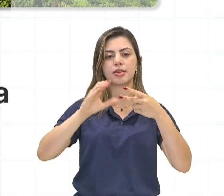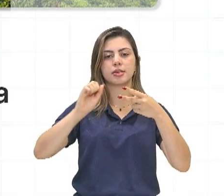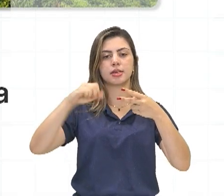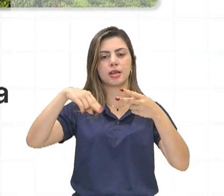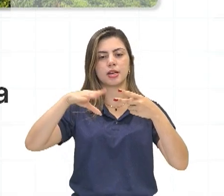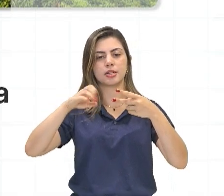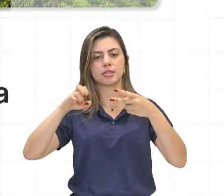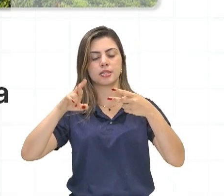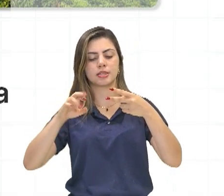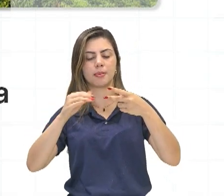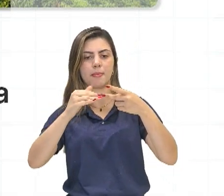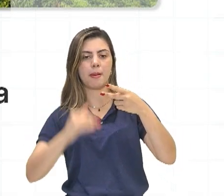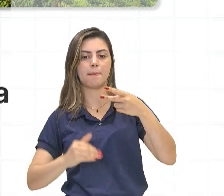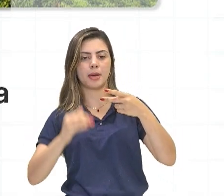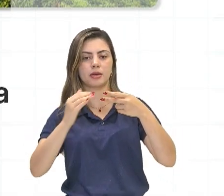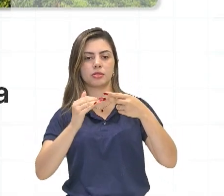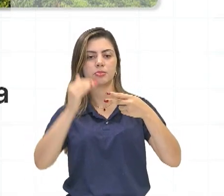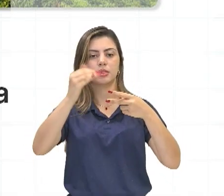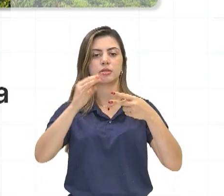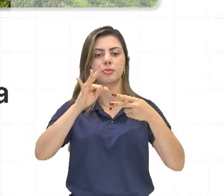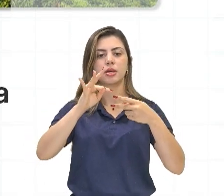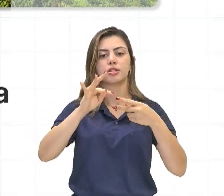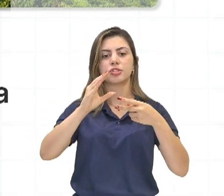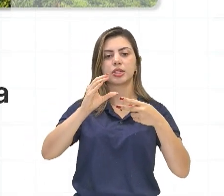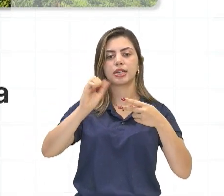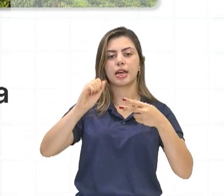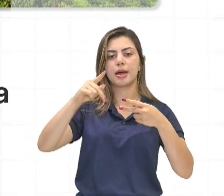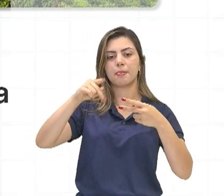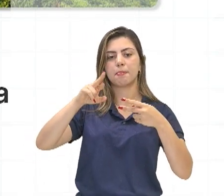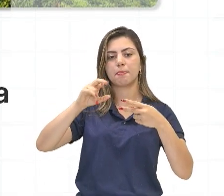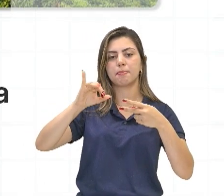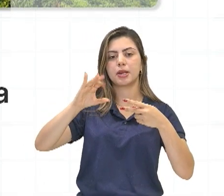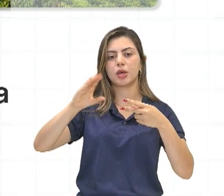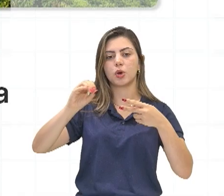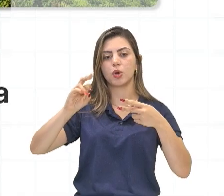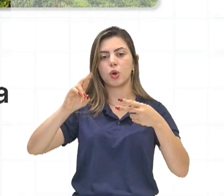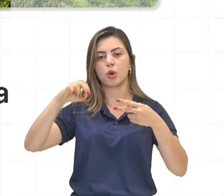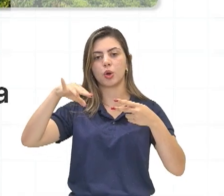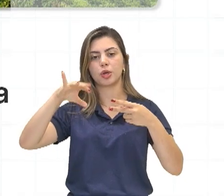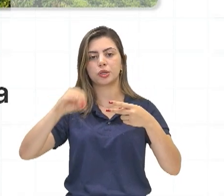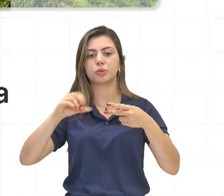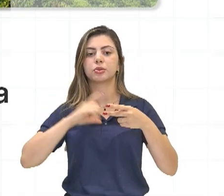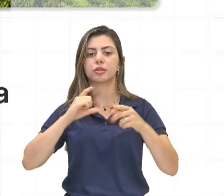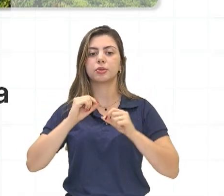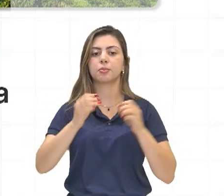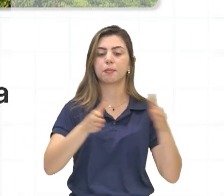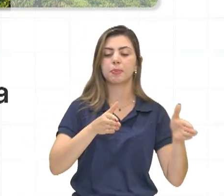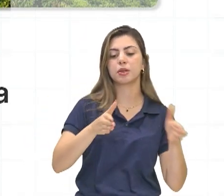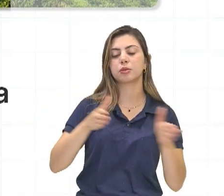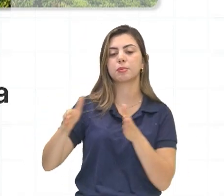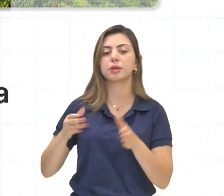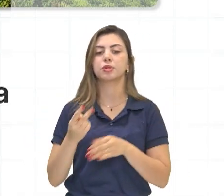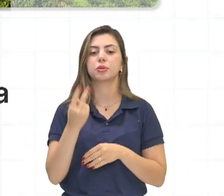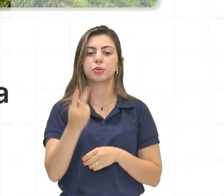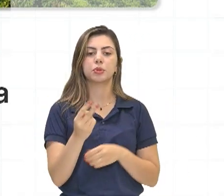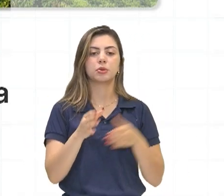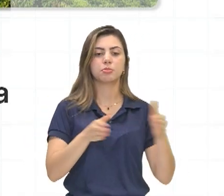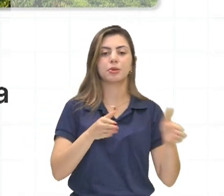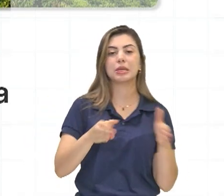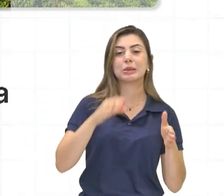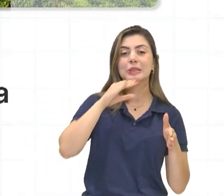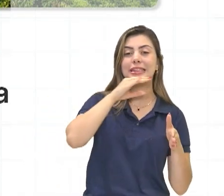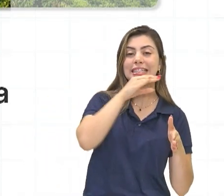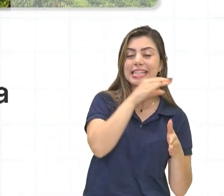Capricórnio, e possui tipicamente duas estações bem definidas. Uma mais quente e úmida e a outra